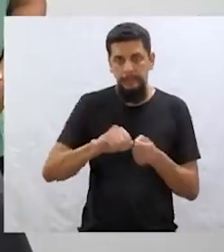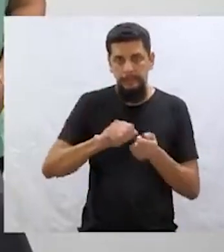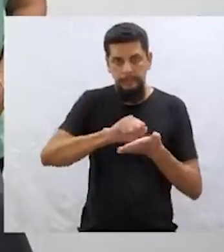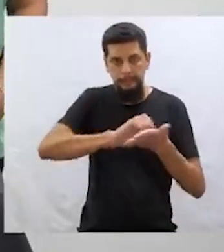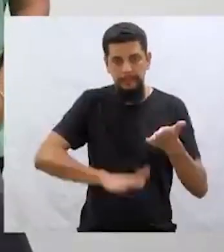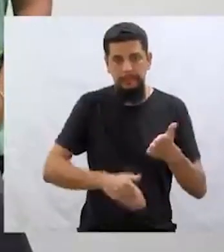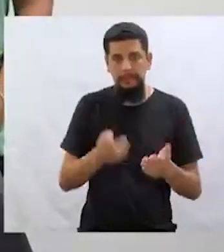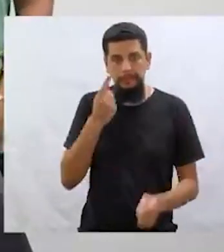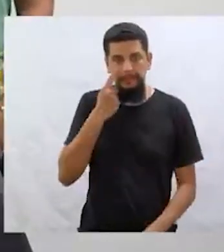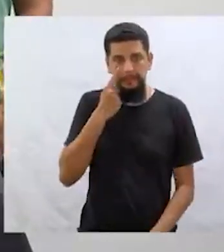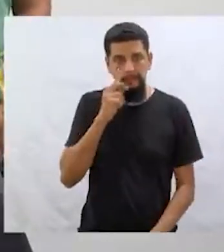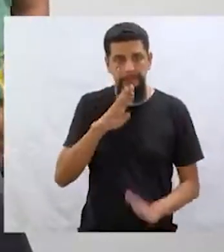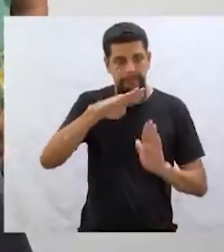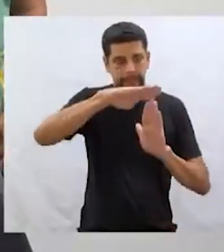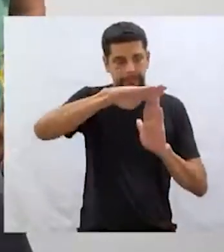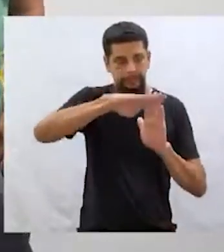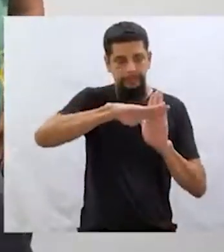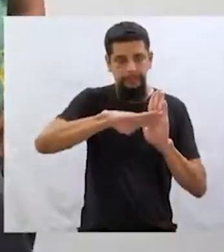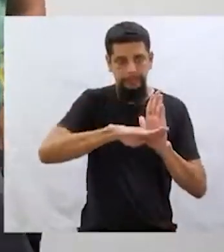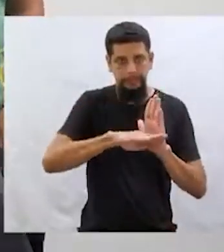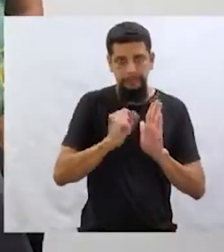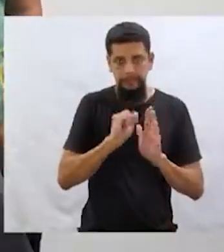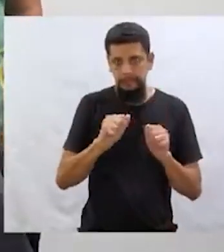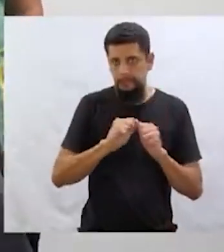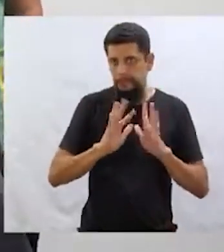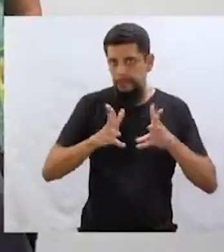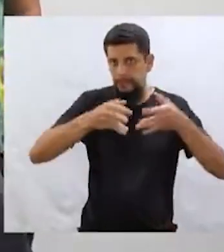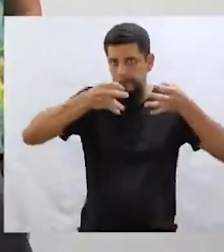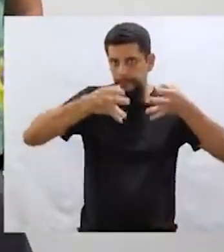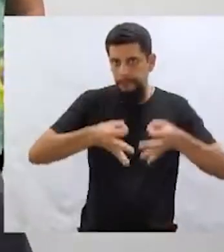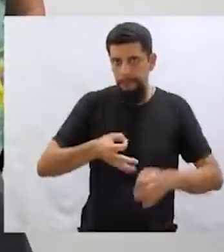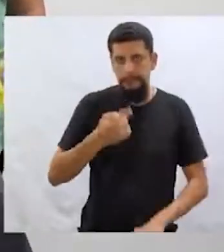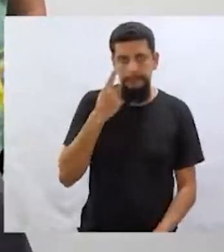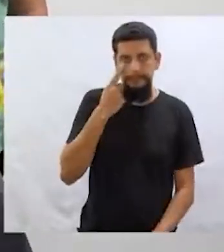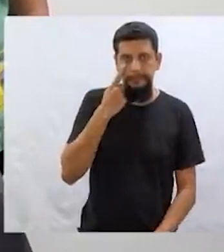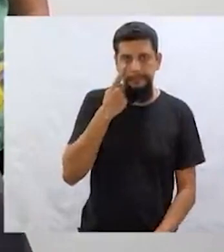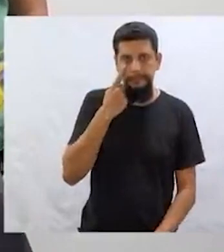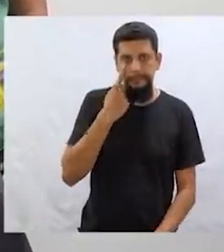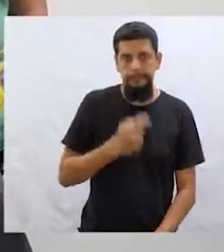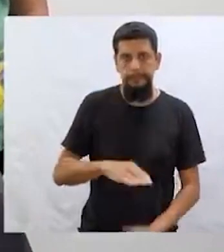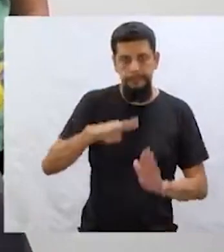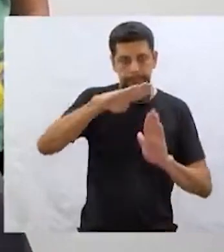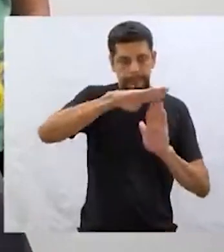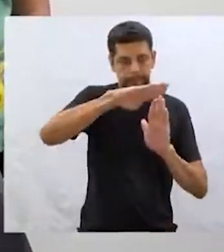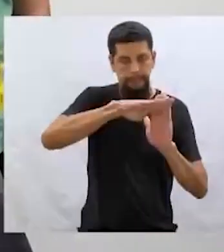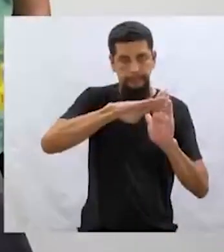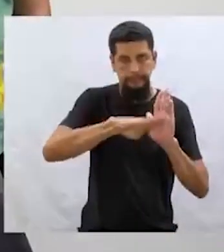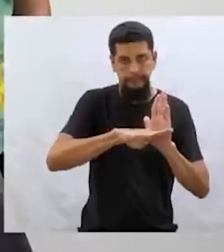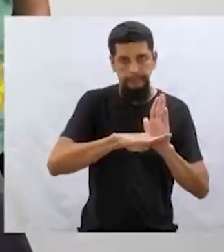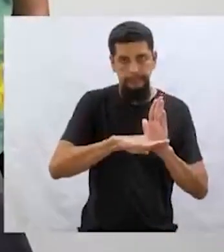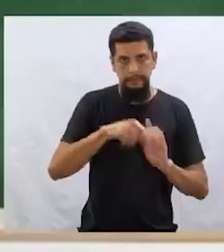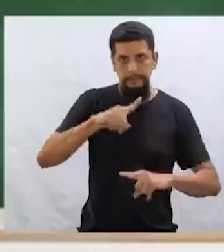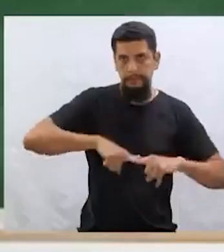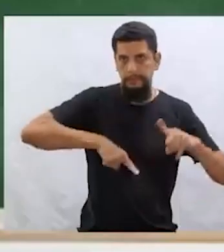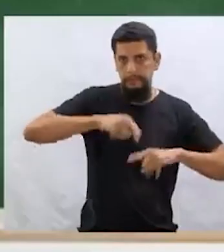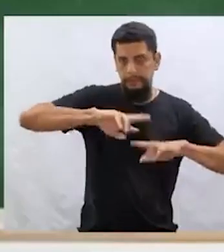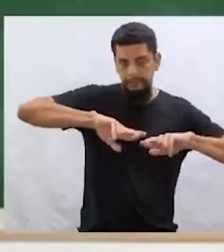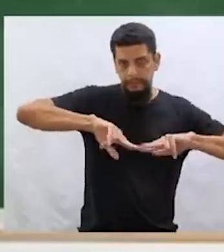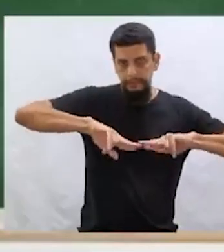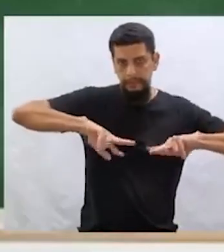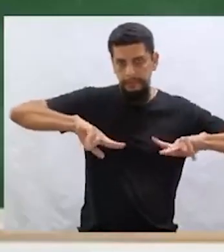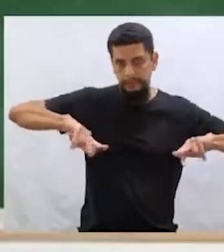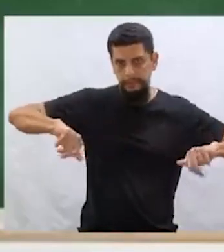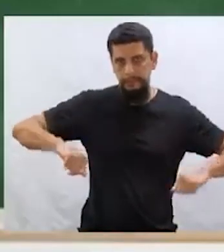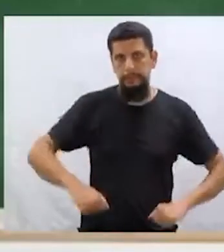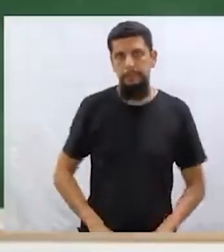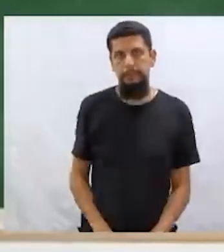Vocês já fizeram atividade, vamos ver nossa rotina, se foi cumprida. Acompanhe lá. Rotina. Os